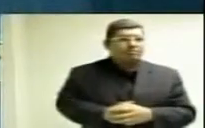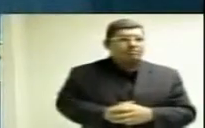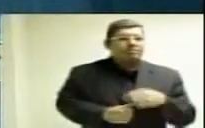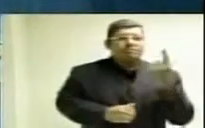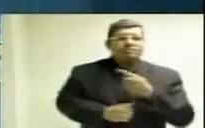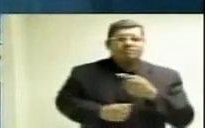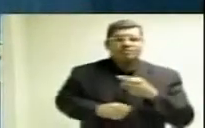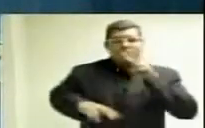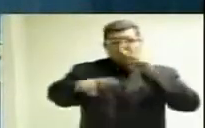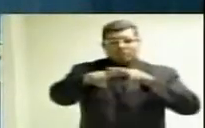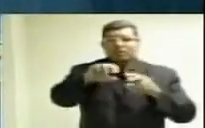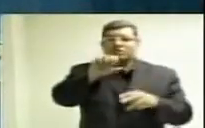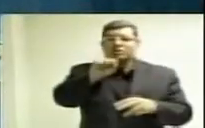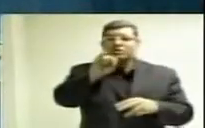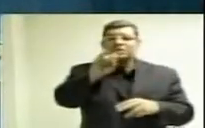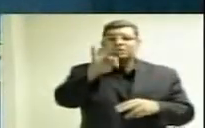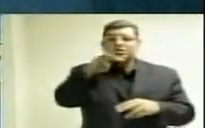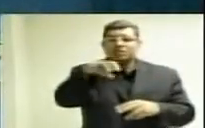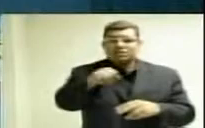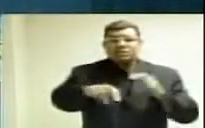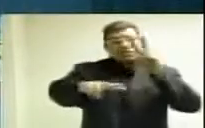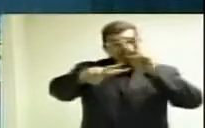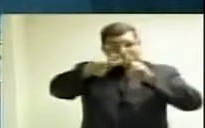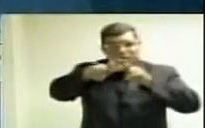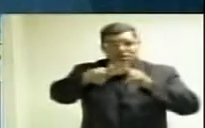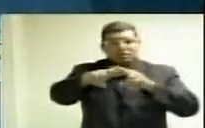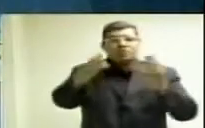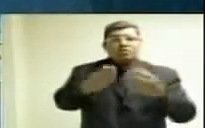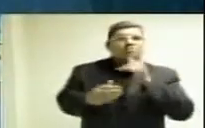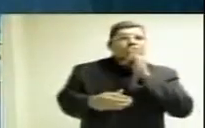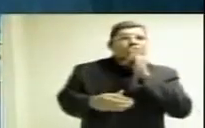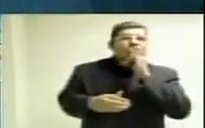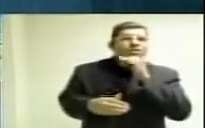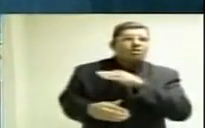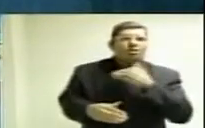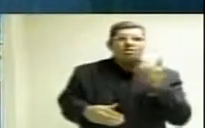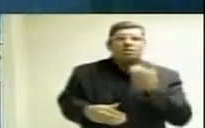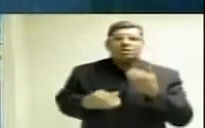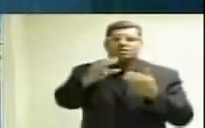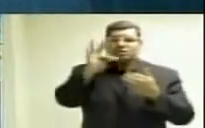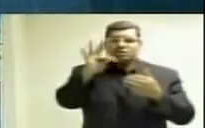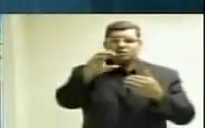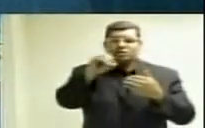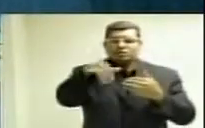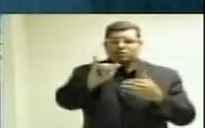O nosso sistema prisional ocasionou, por exemplo, a morte do Tony,